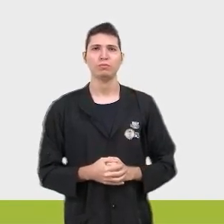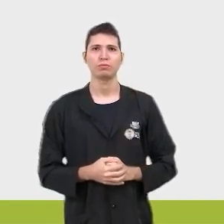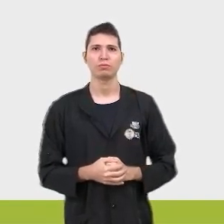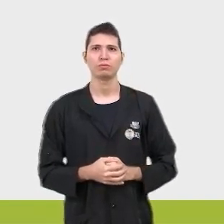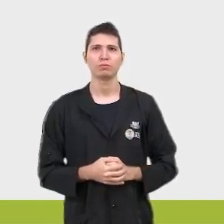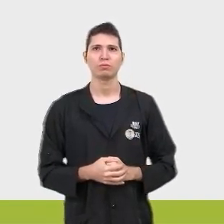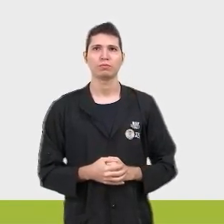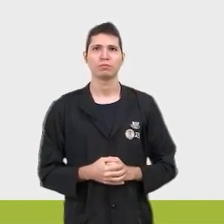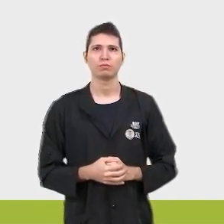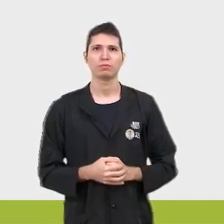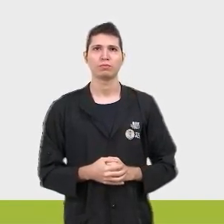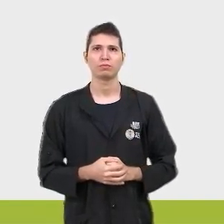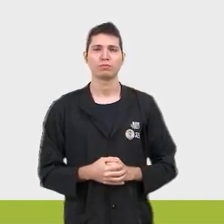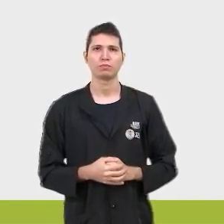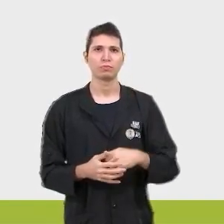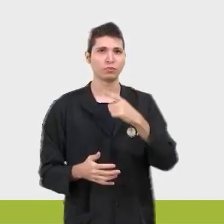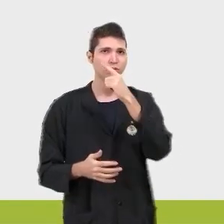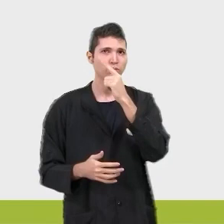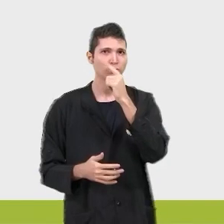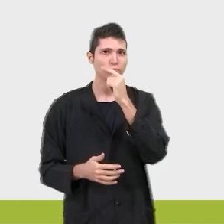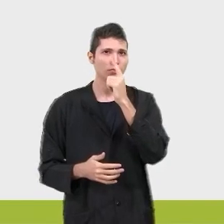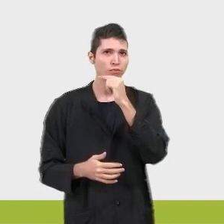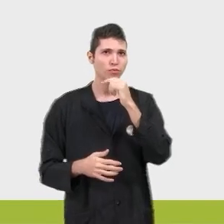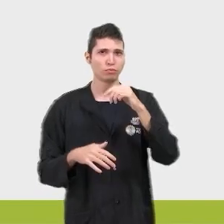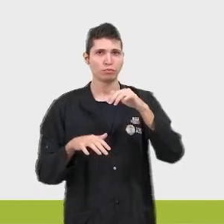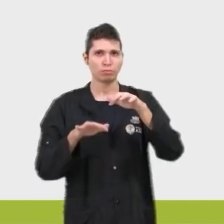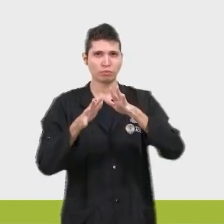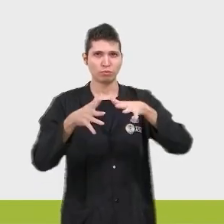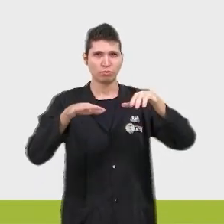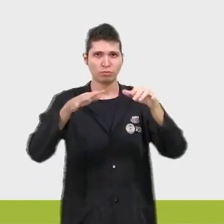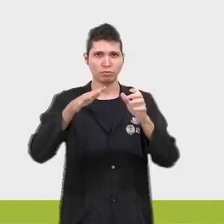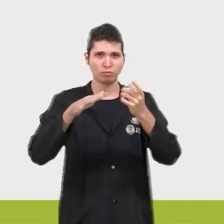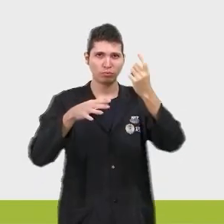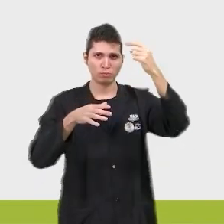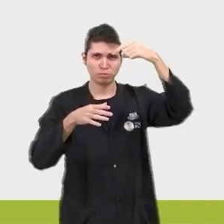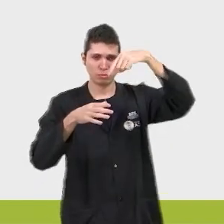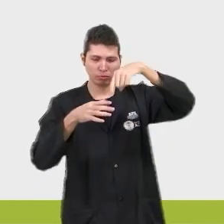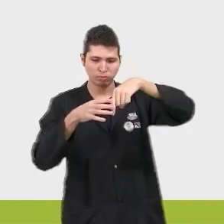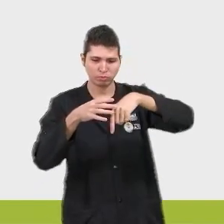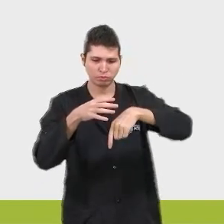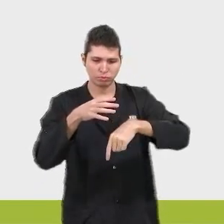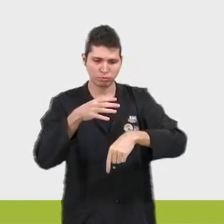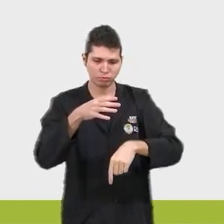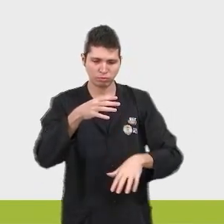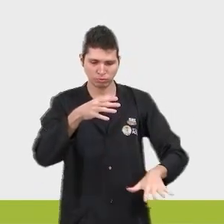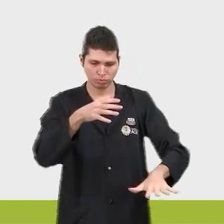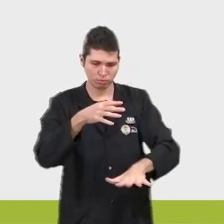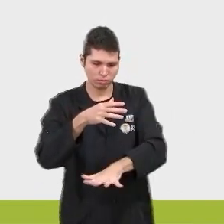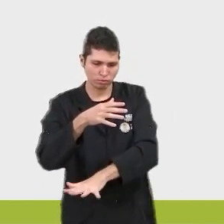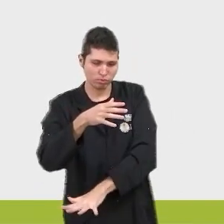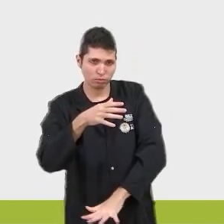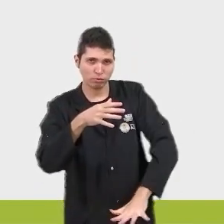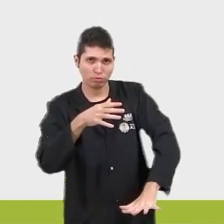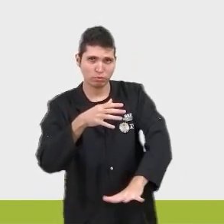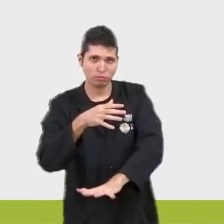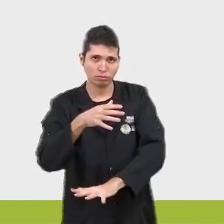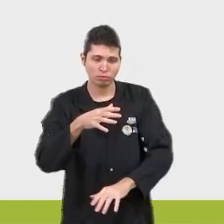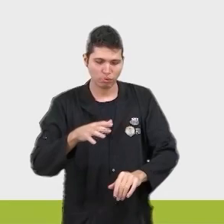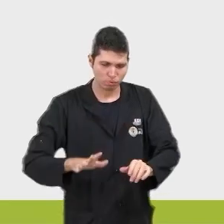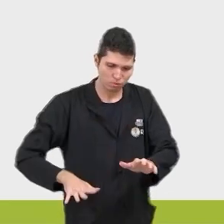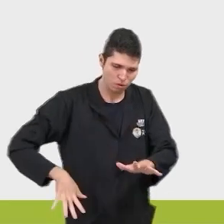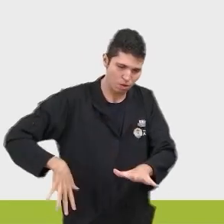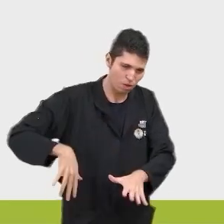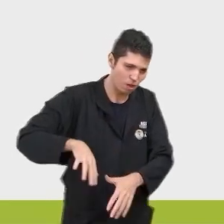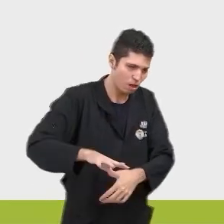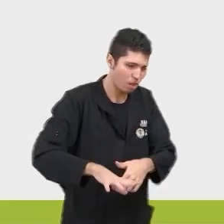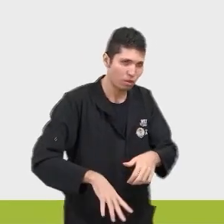superfície, mais próximos à lâmina da água e eles não nadam ativamente.